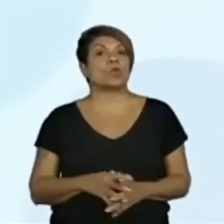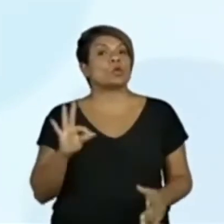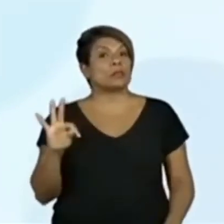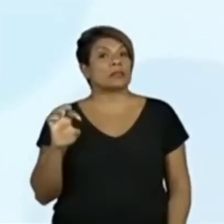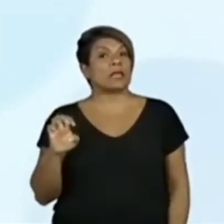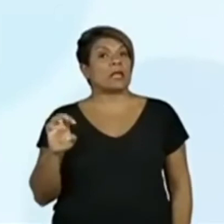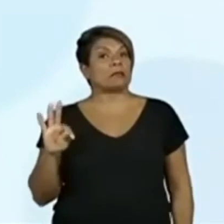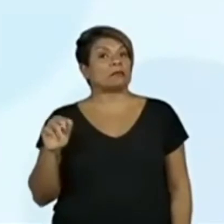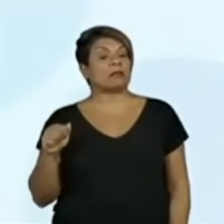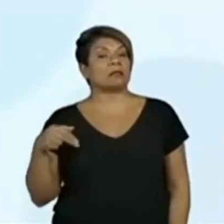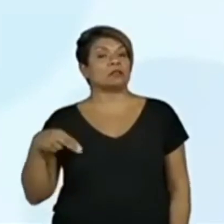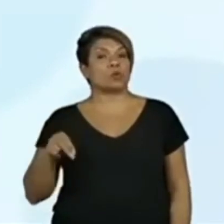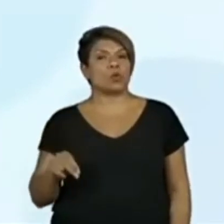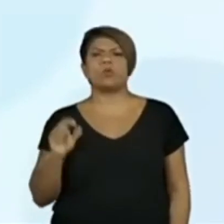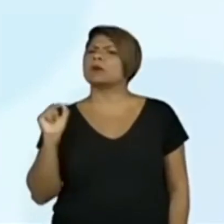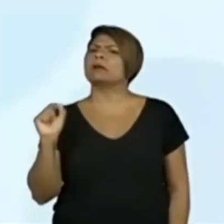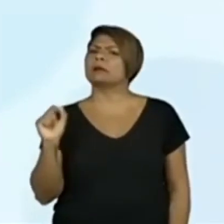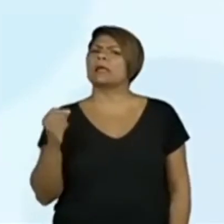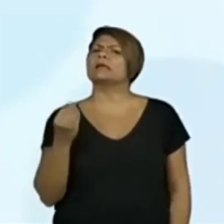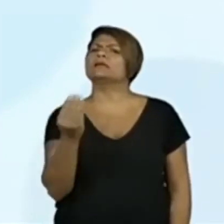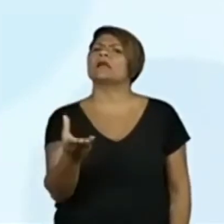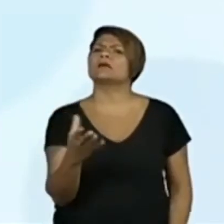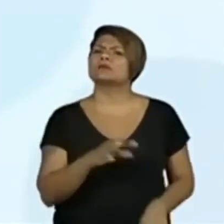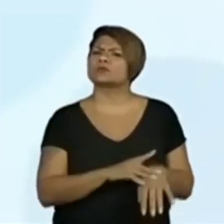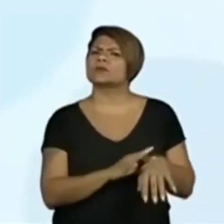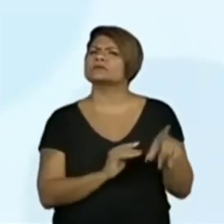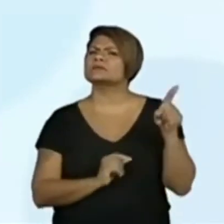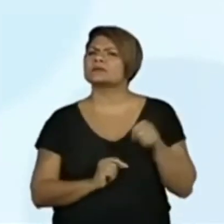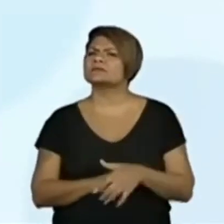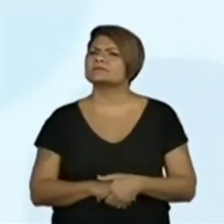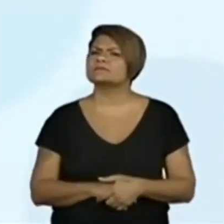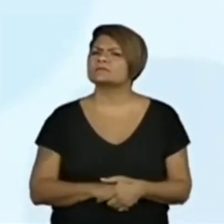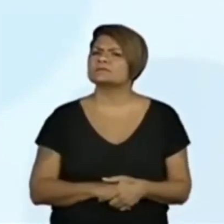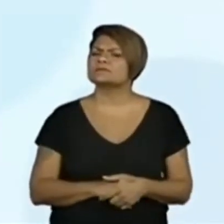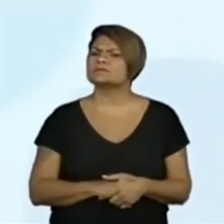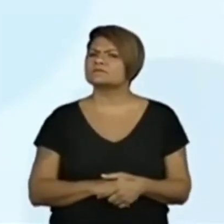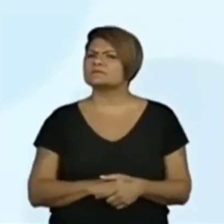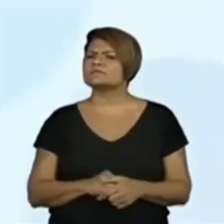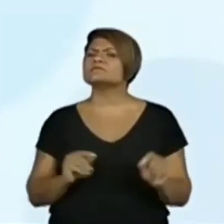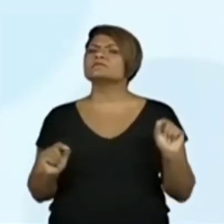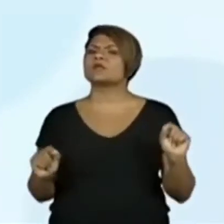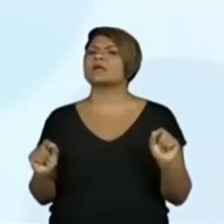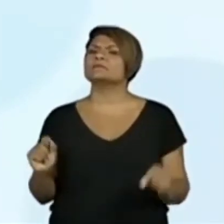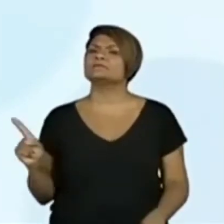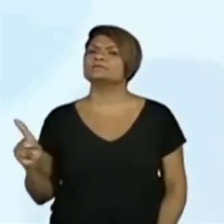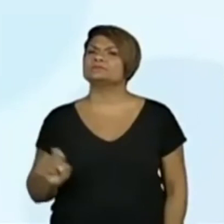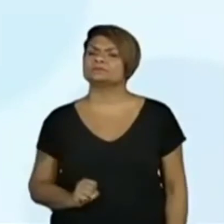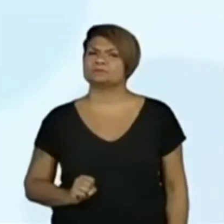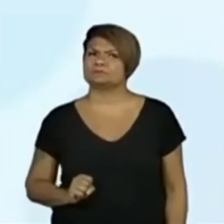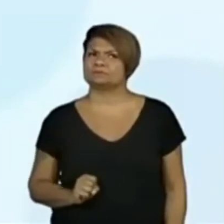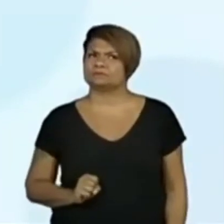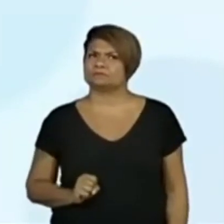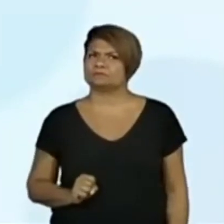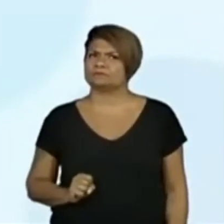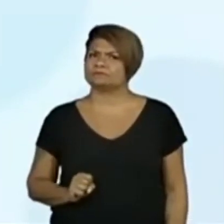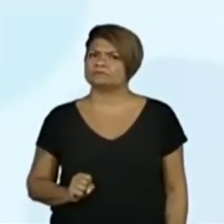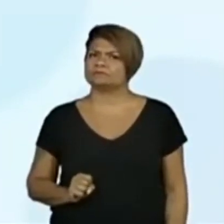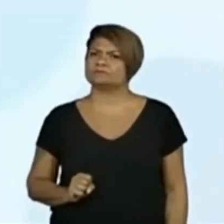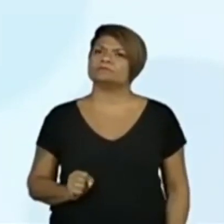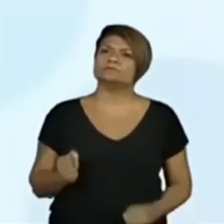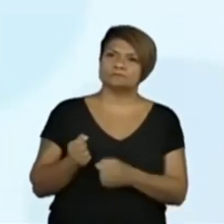do tétano, qual micro-organismo? Vamos conferir e organizar nossos registros.